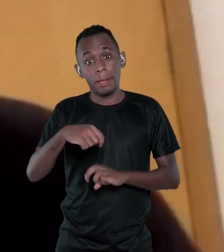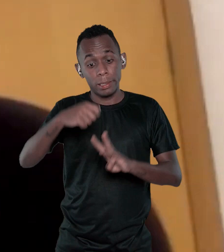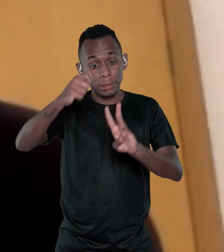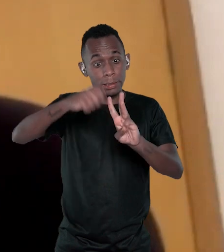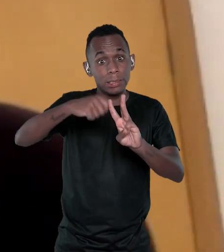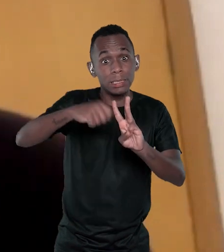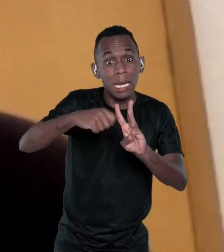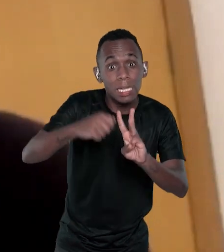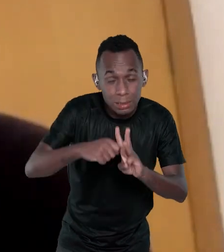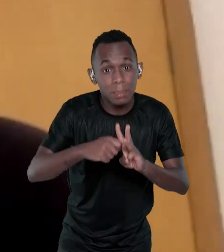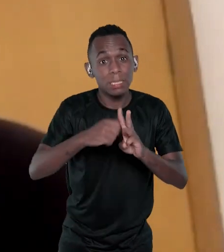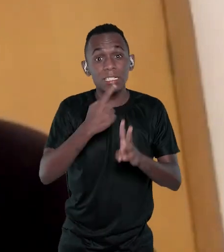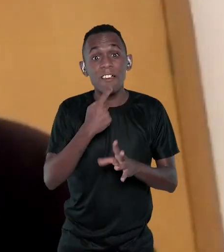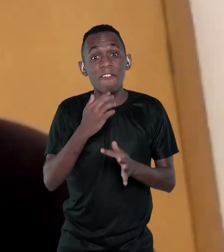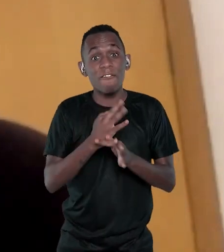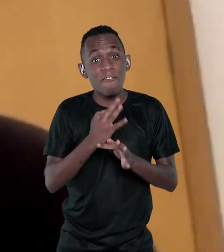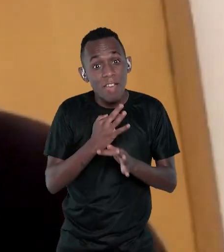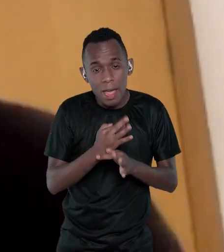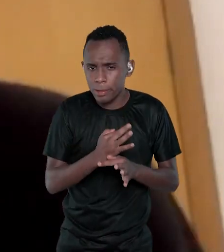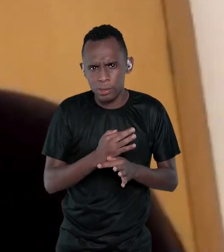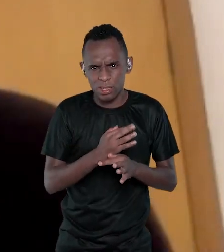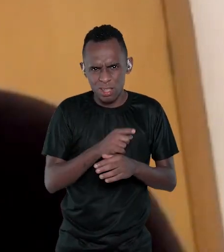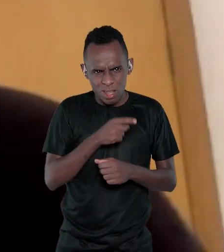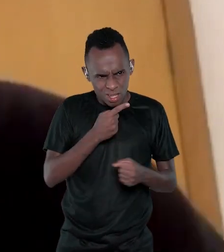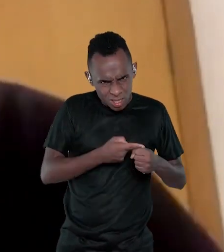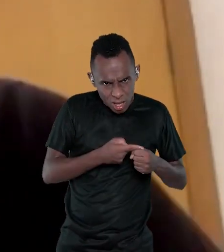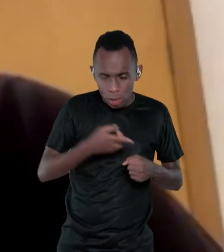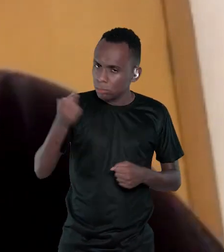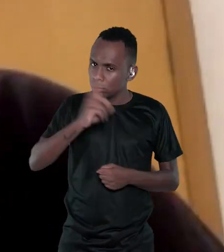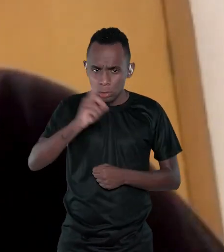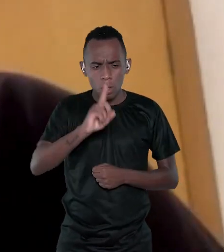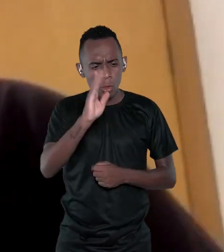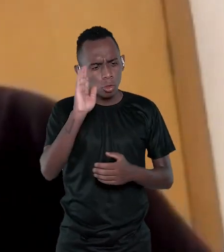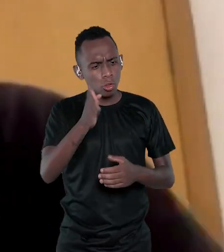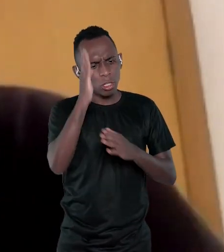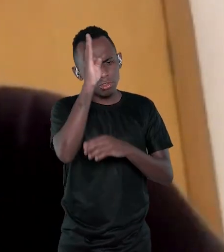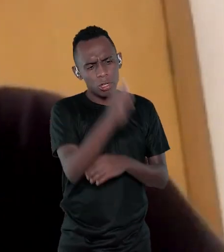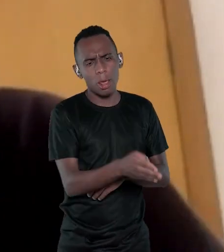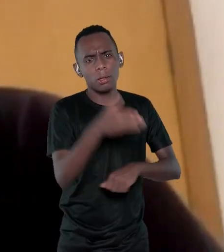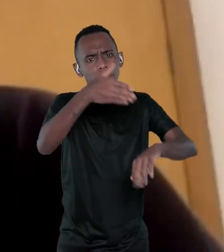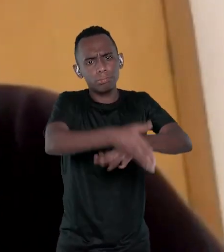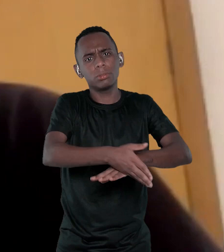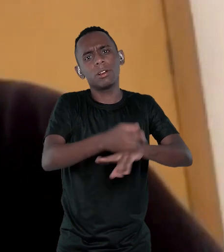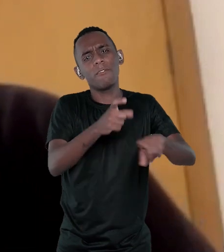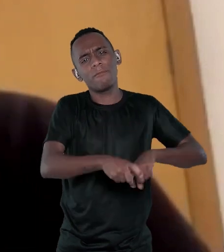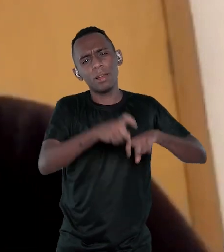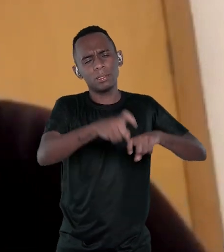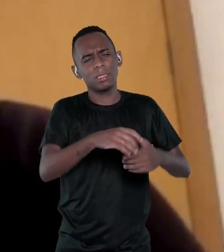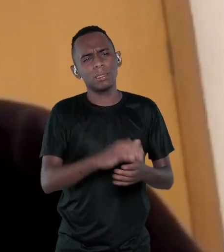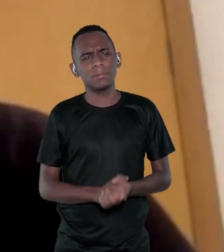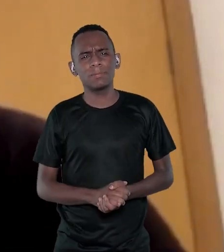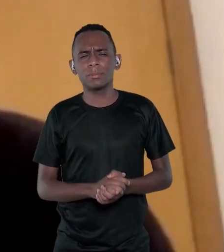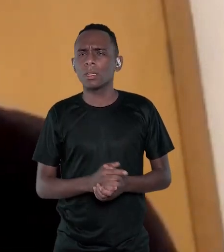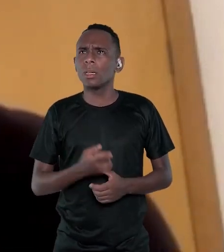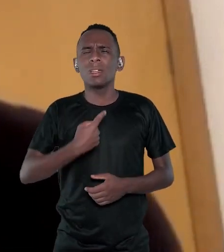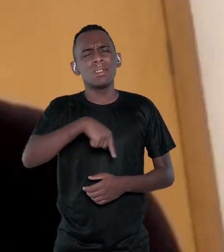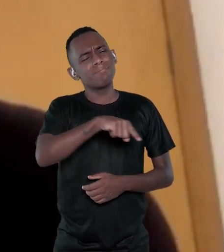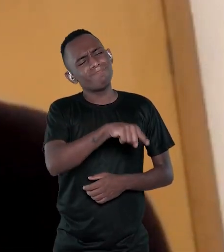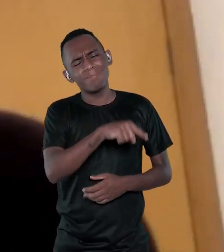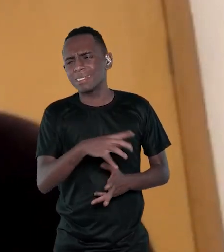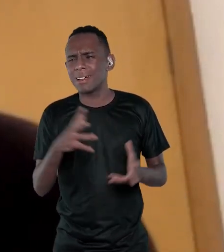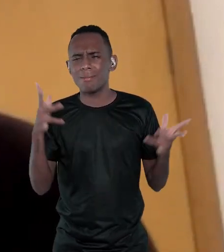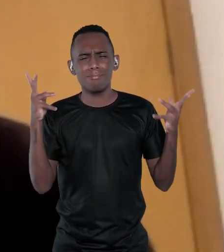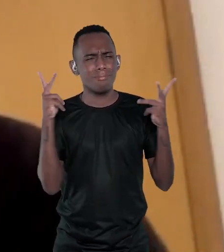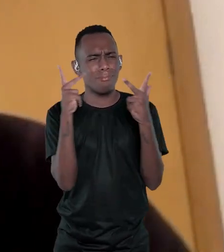meses seguidos de férias. A gente nem vinha na cidade. E ali era um espetáculo. A gente